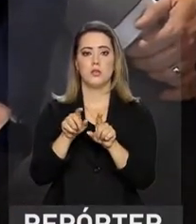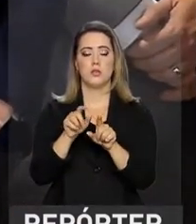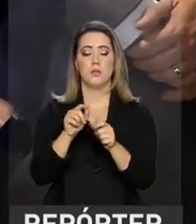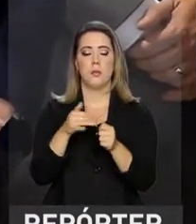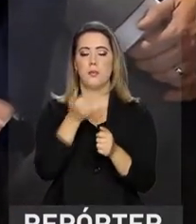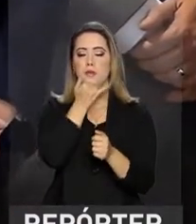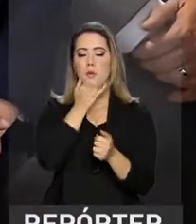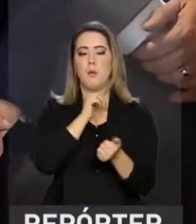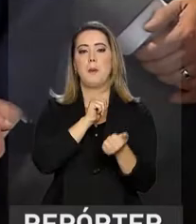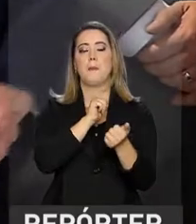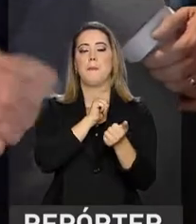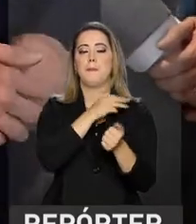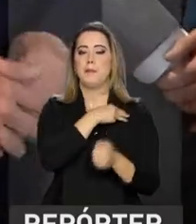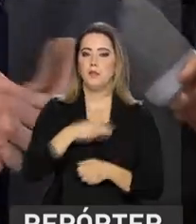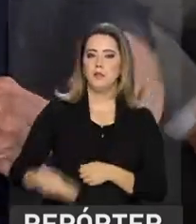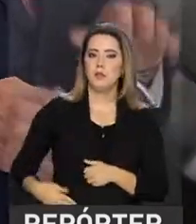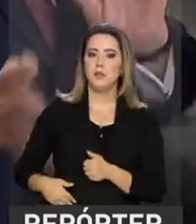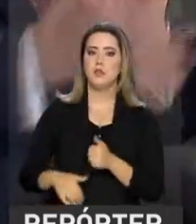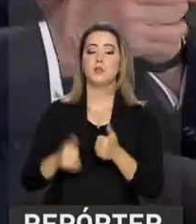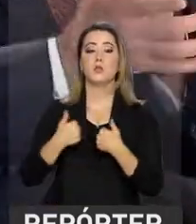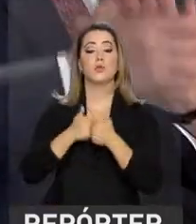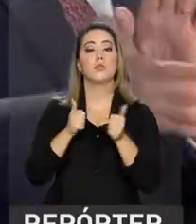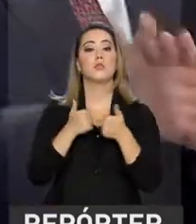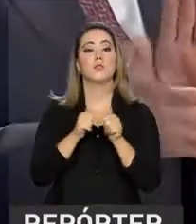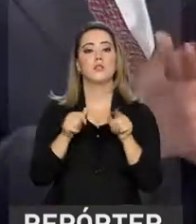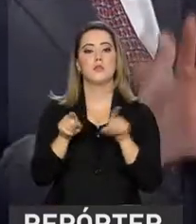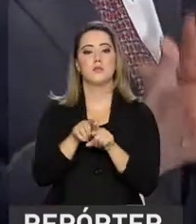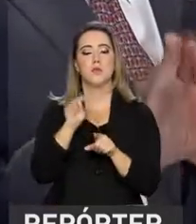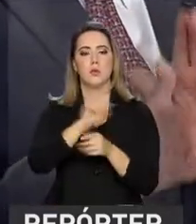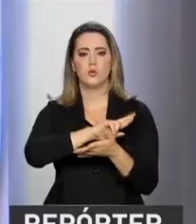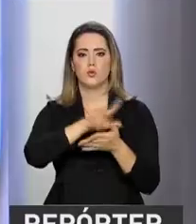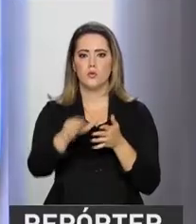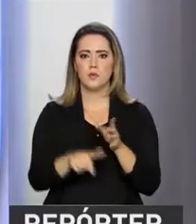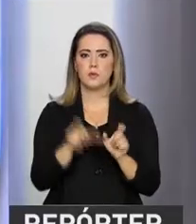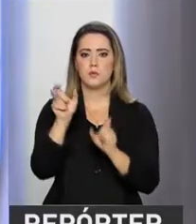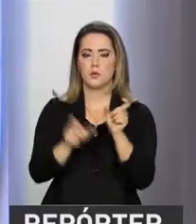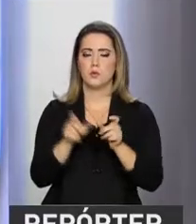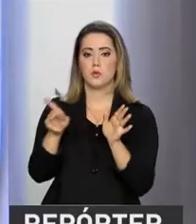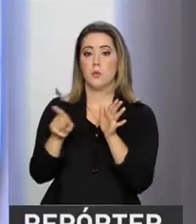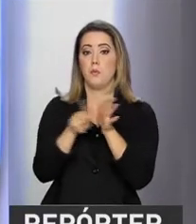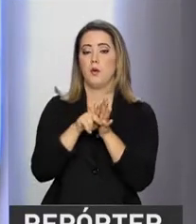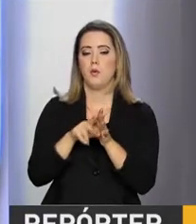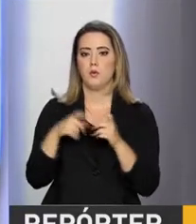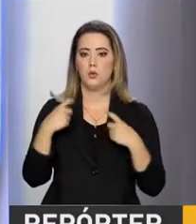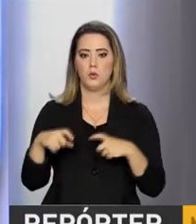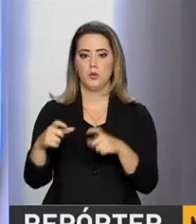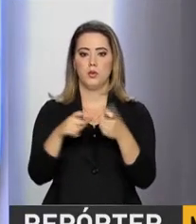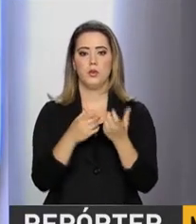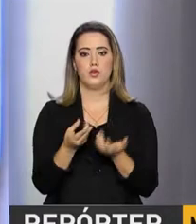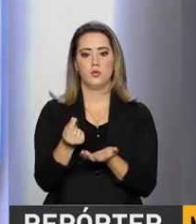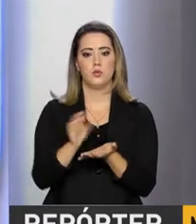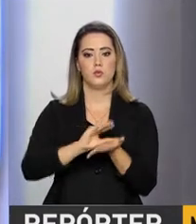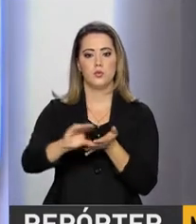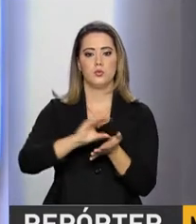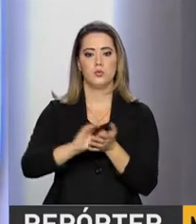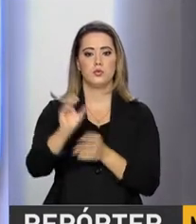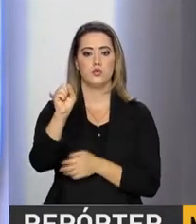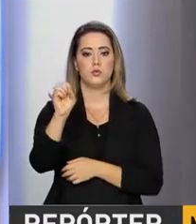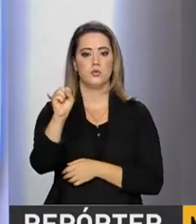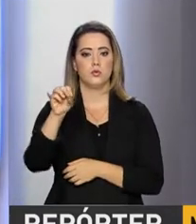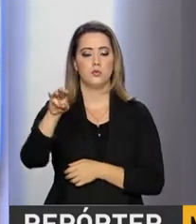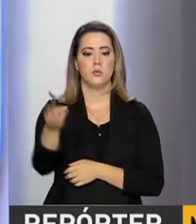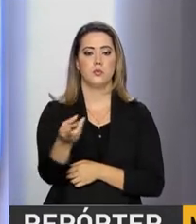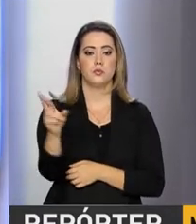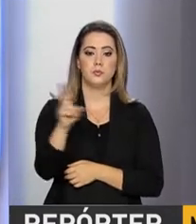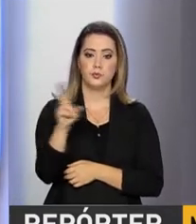prefeito de ribeirão preto duarte nogueira e de políticos da região o investimento previsto para as obras é de 88